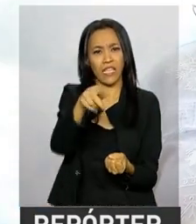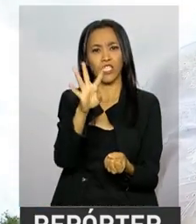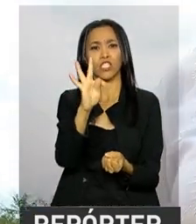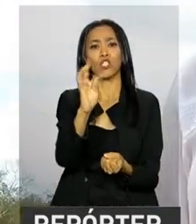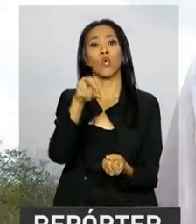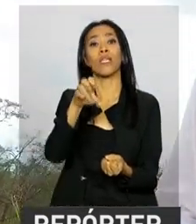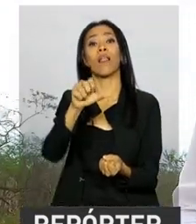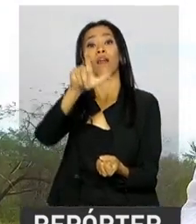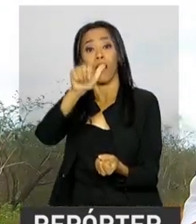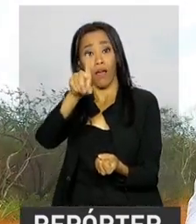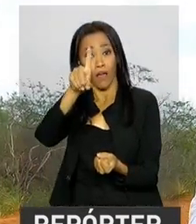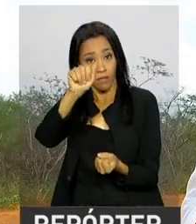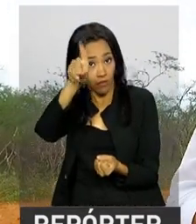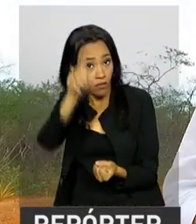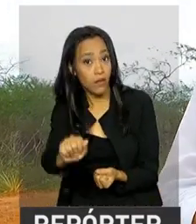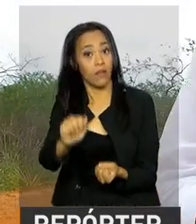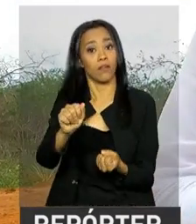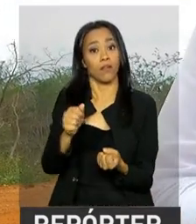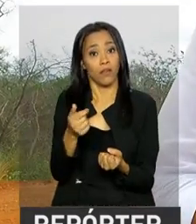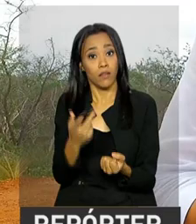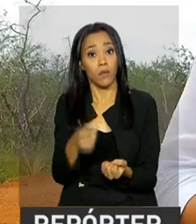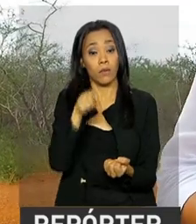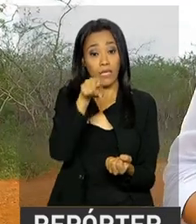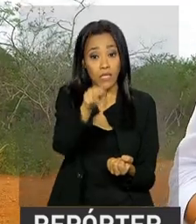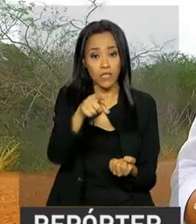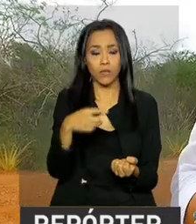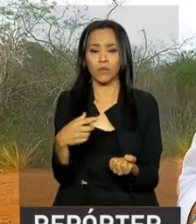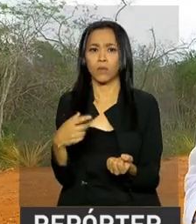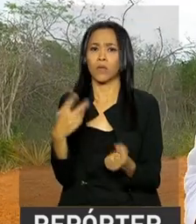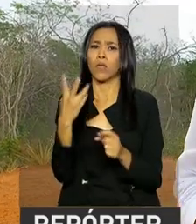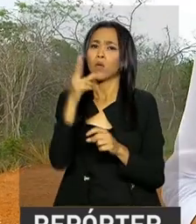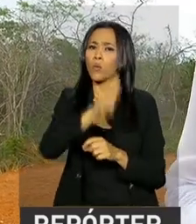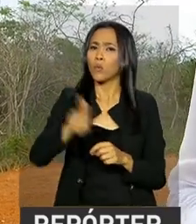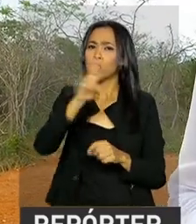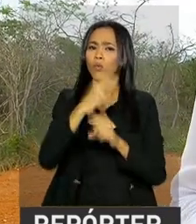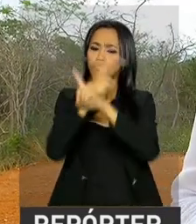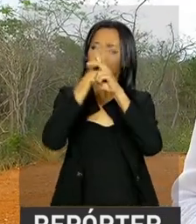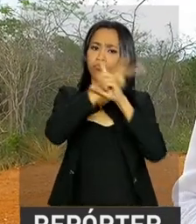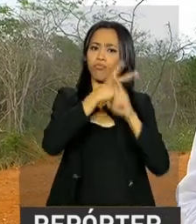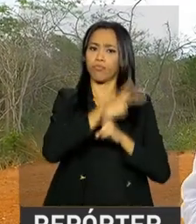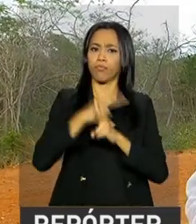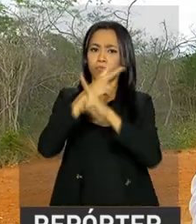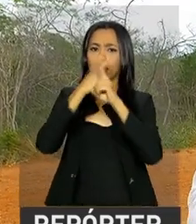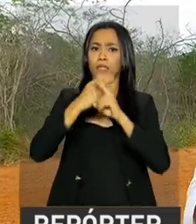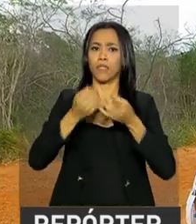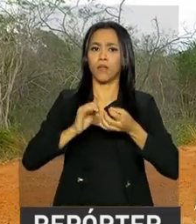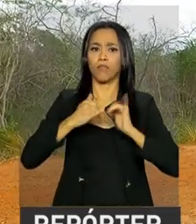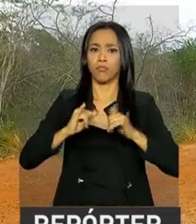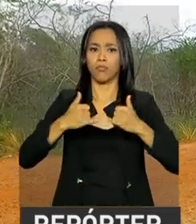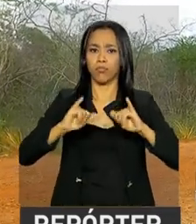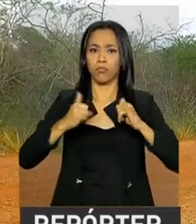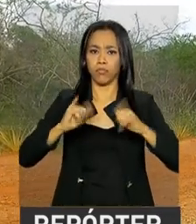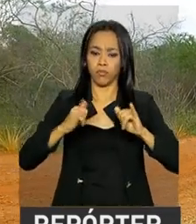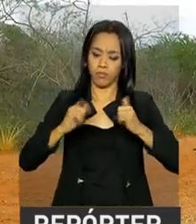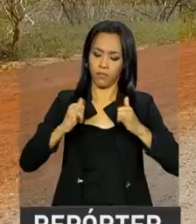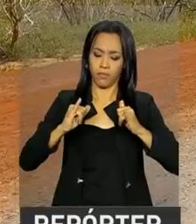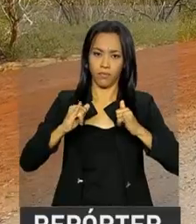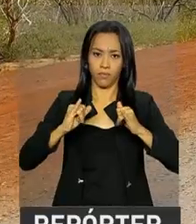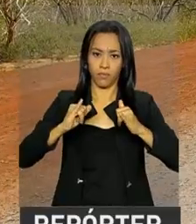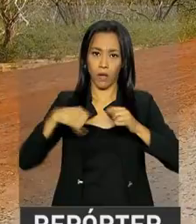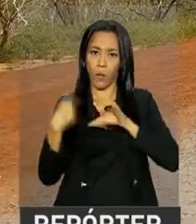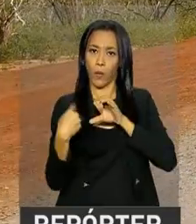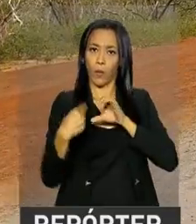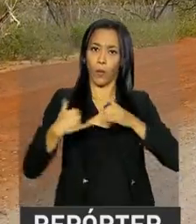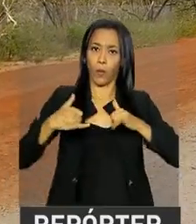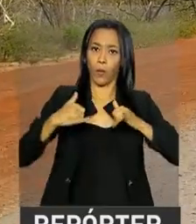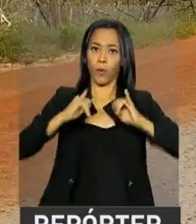toneladas. Essa força move o rotor e a energia mecânica é transformada por um gerador em energia elétrica. Aqui